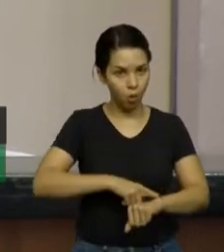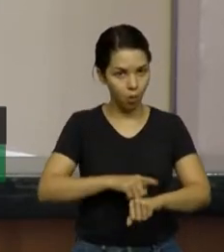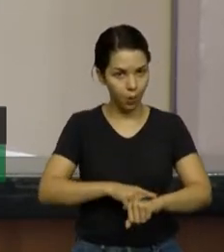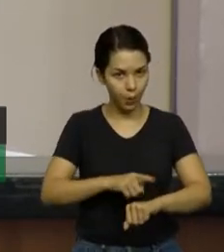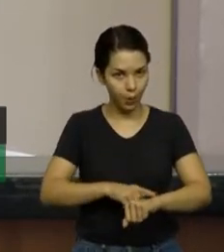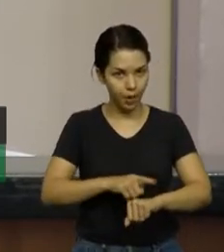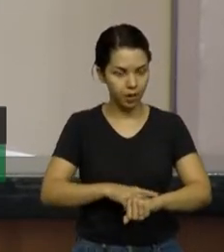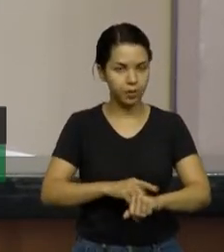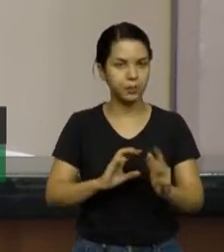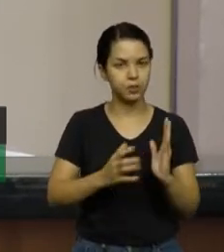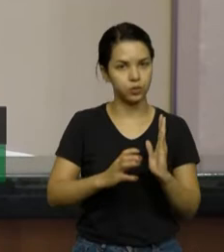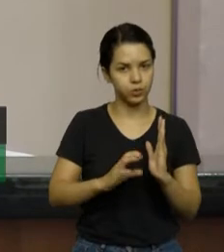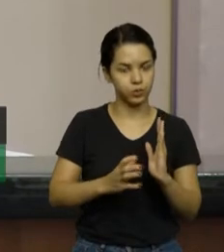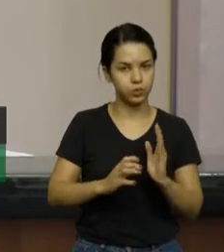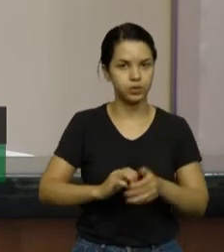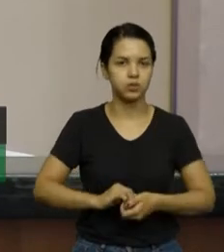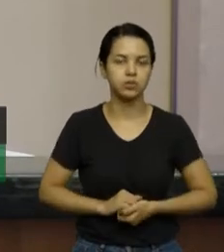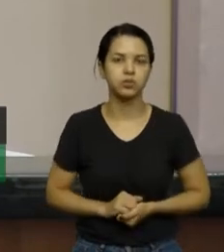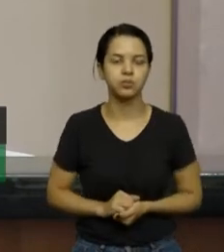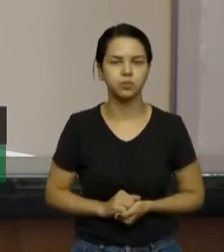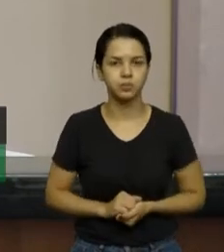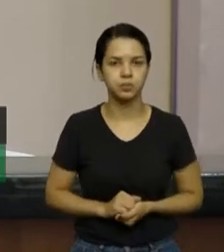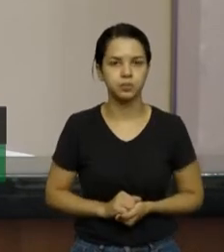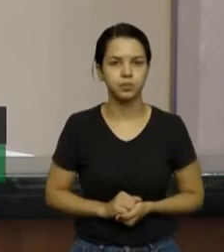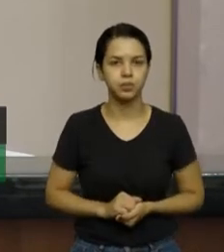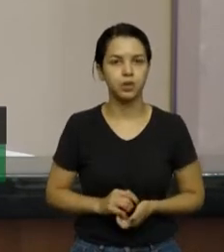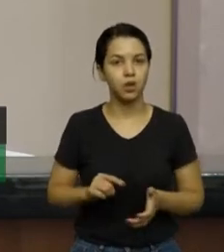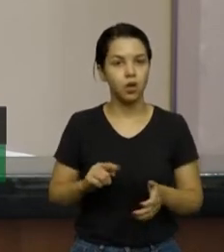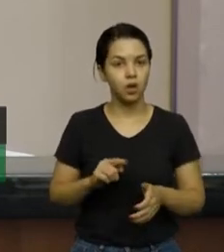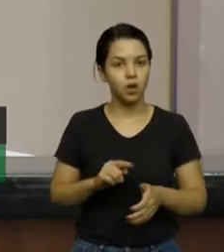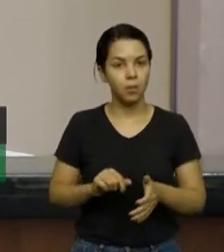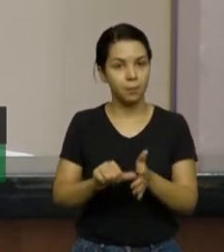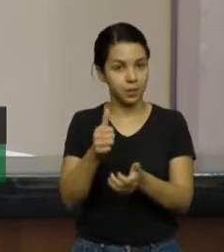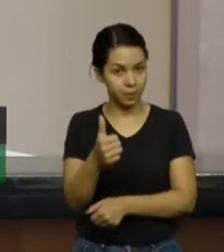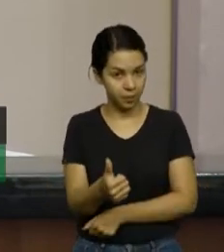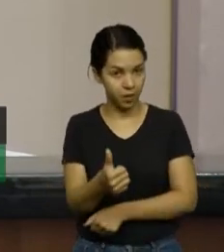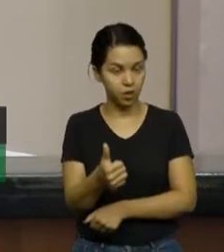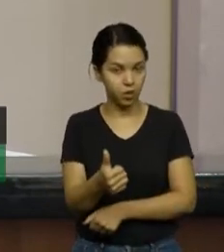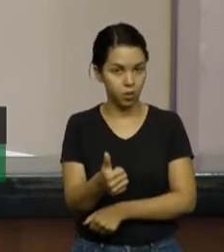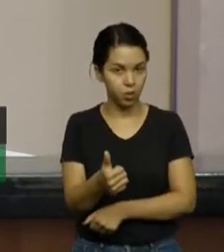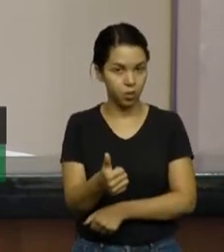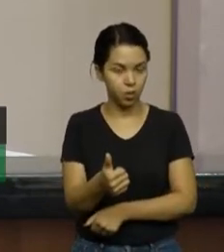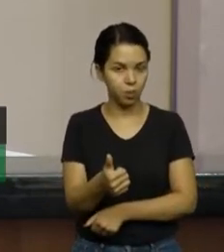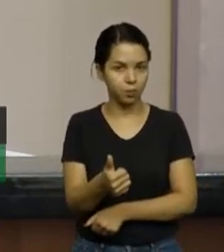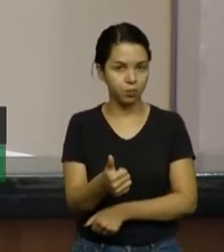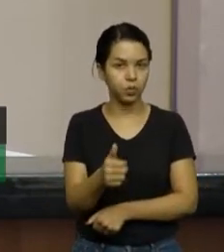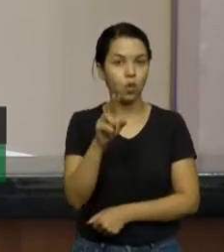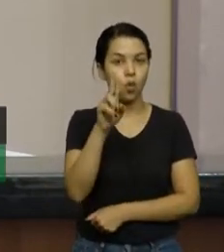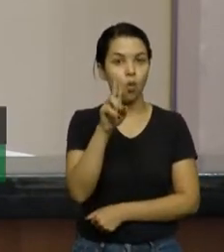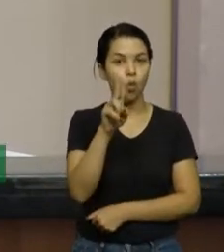partidos políticos. Primeiro horário pertence ao União Brasil.